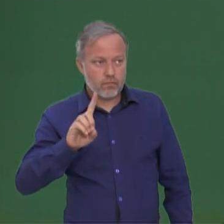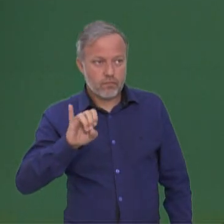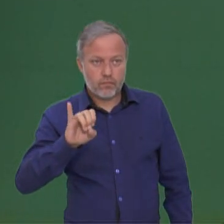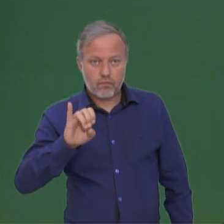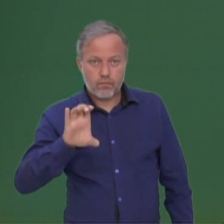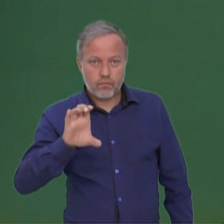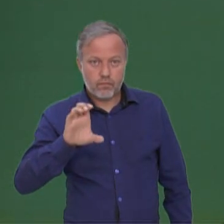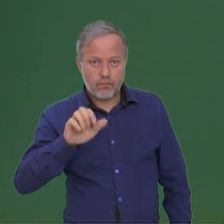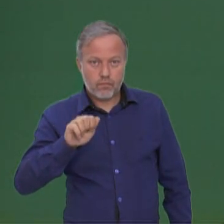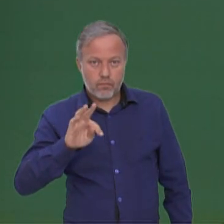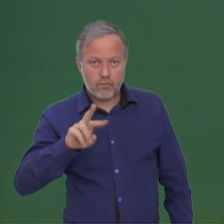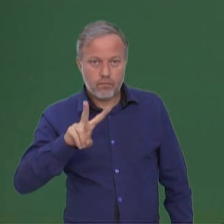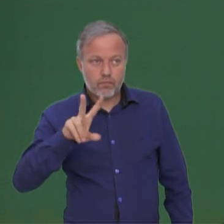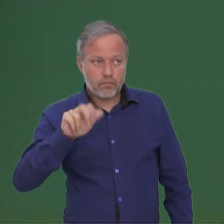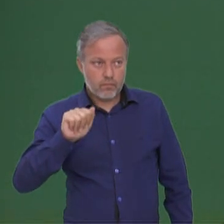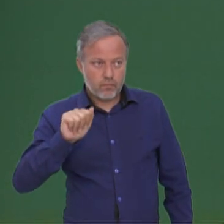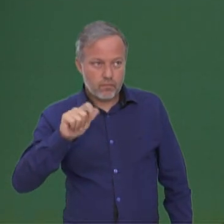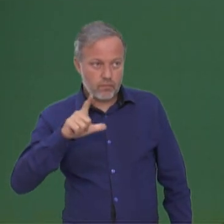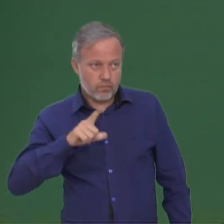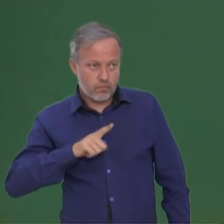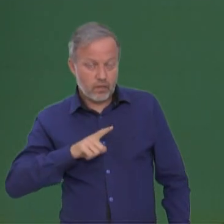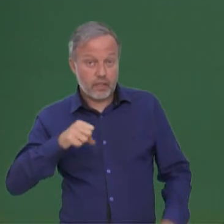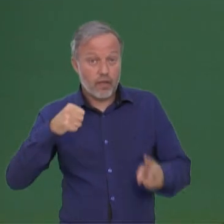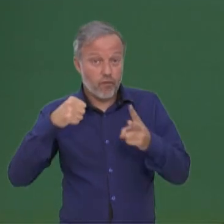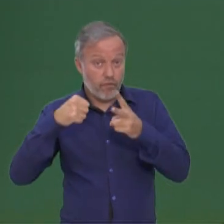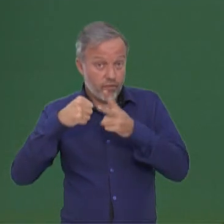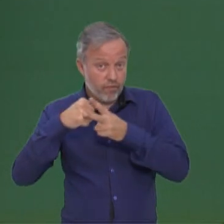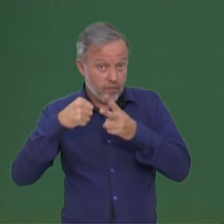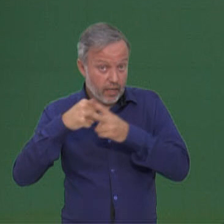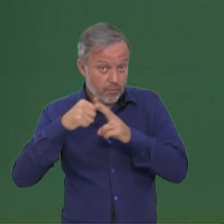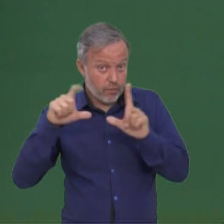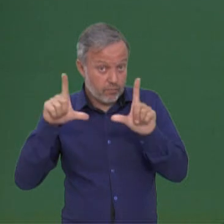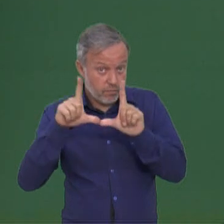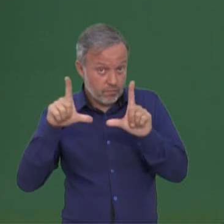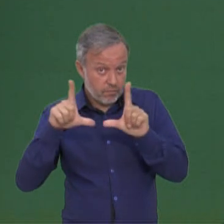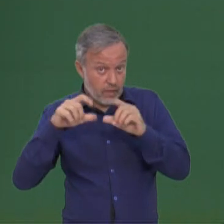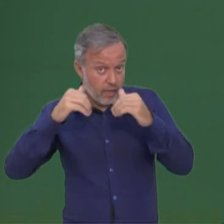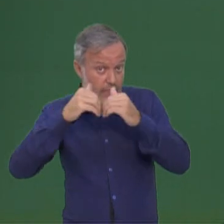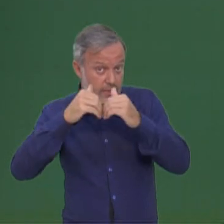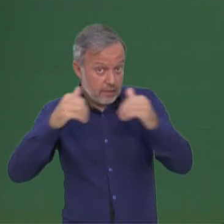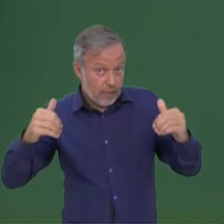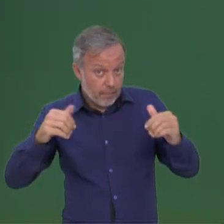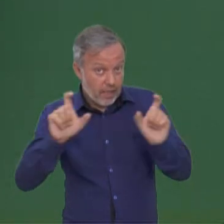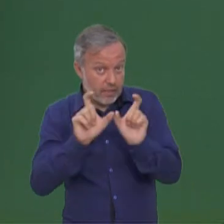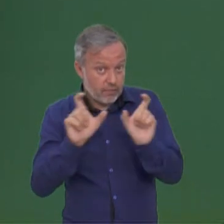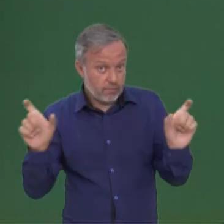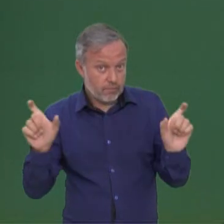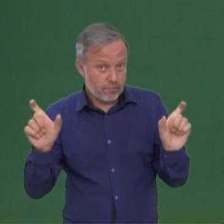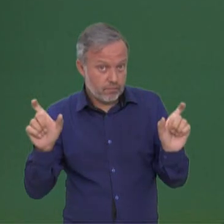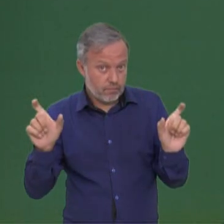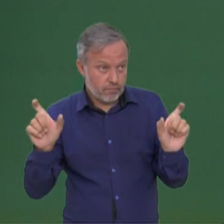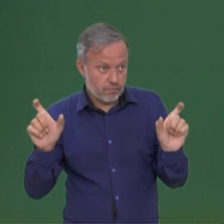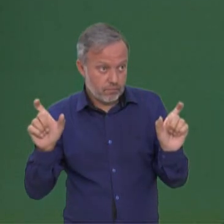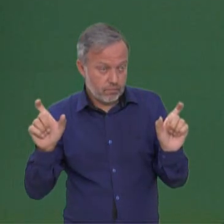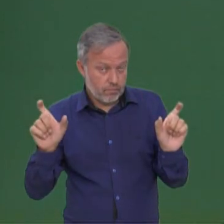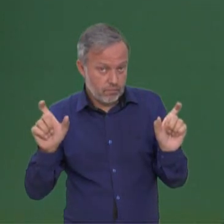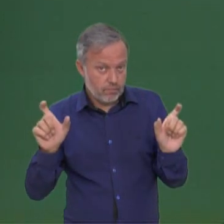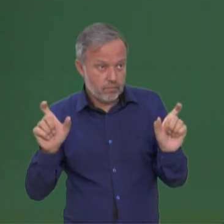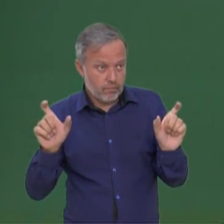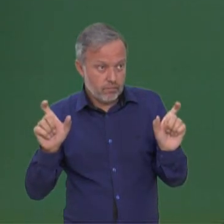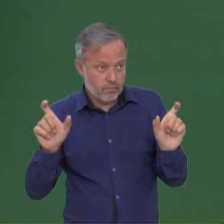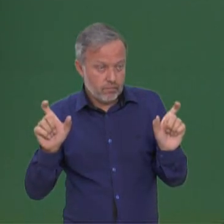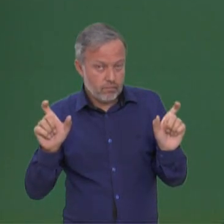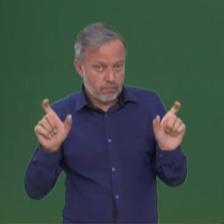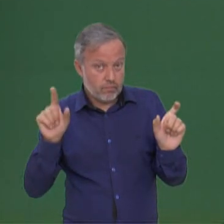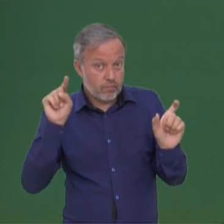de ligação separando as orações. O verbo de ligação exatamente lá naquele lugar da separação,